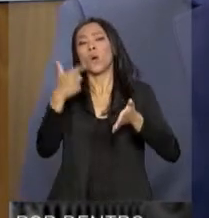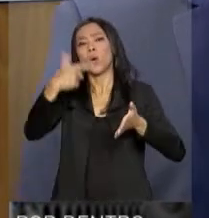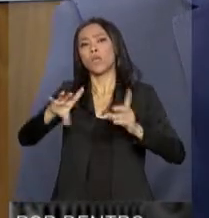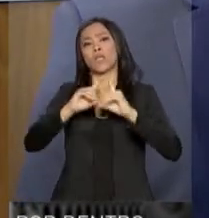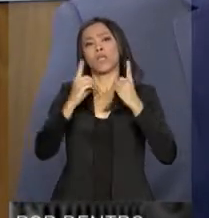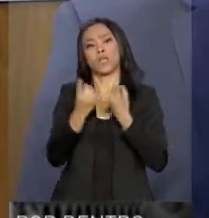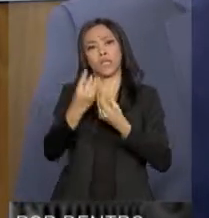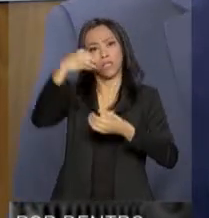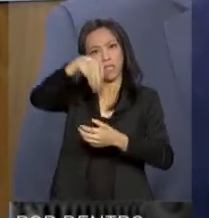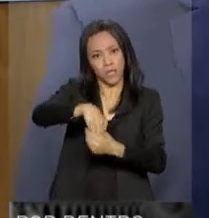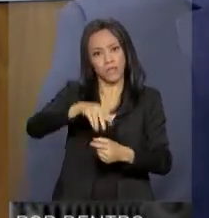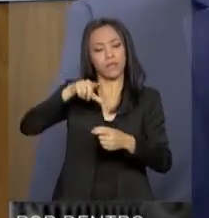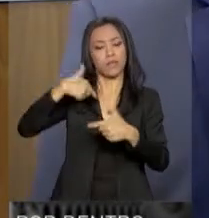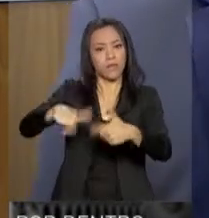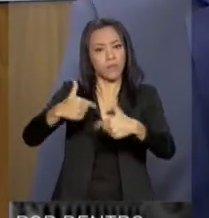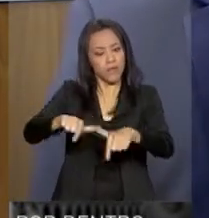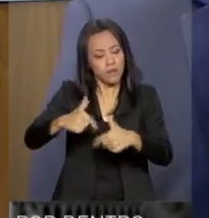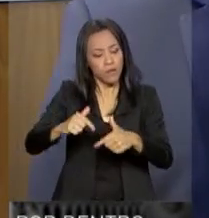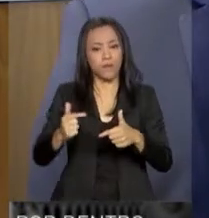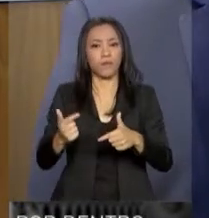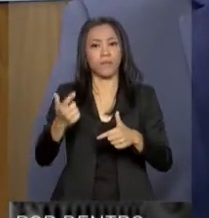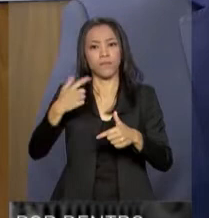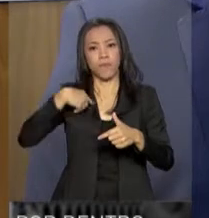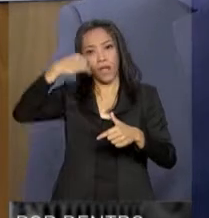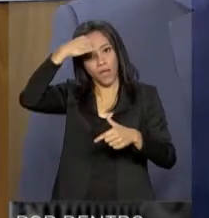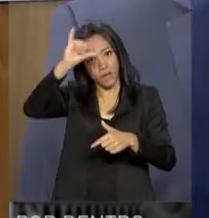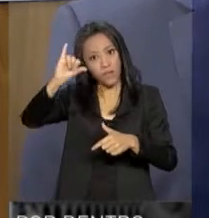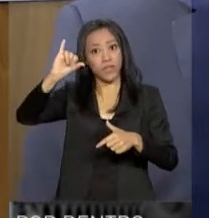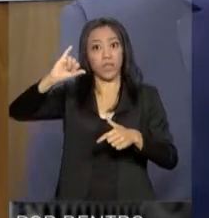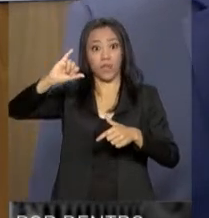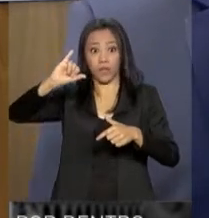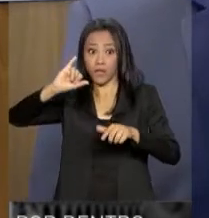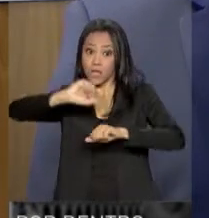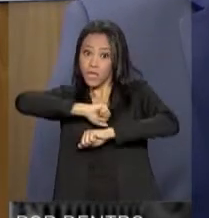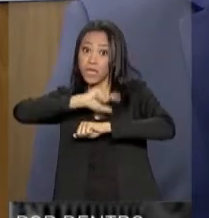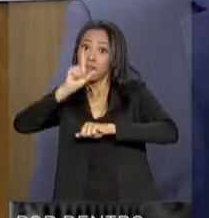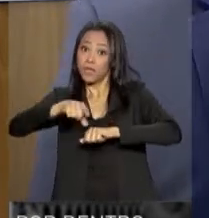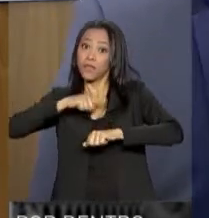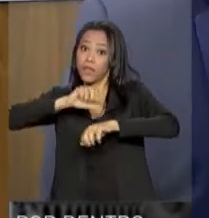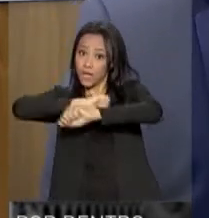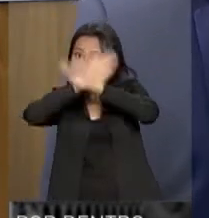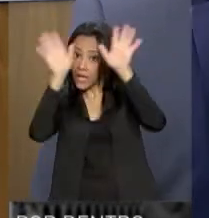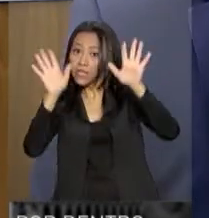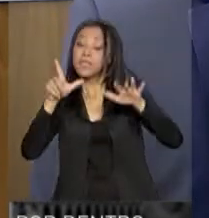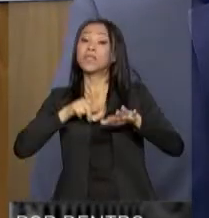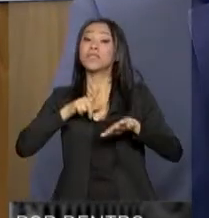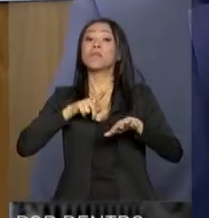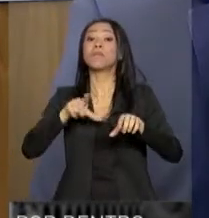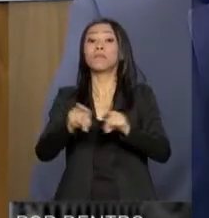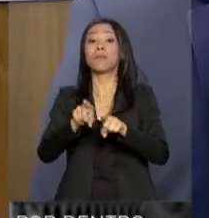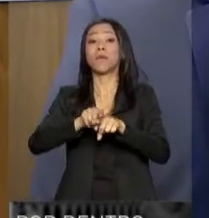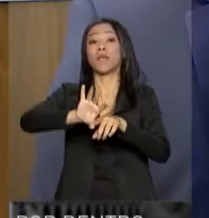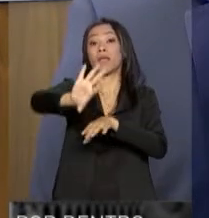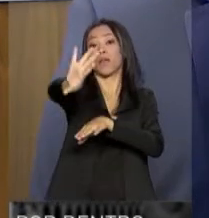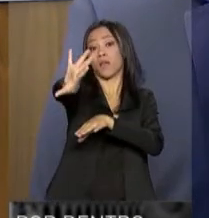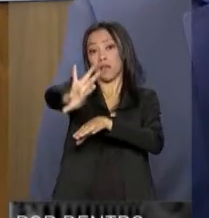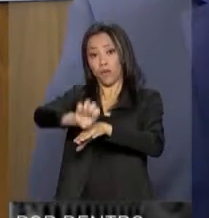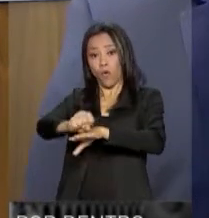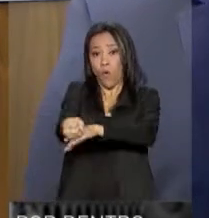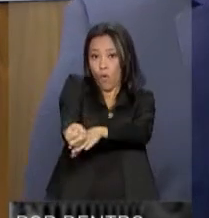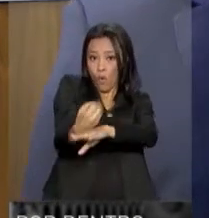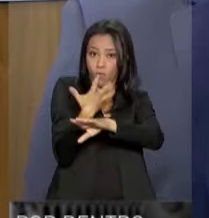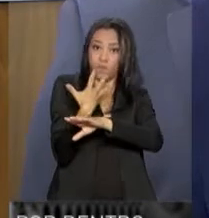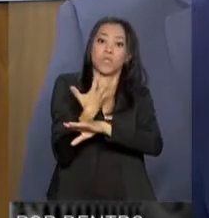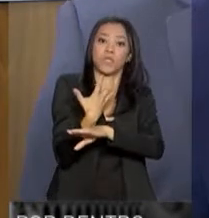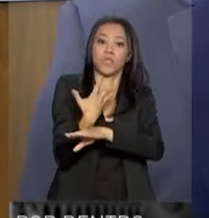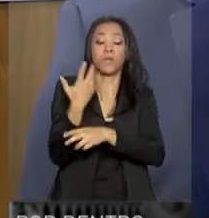que a área de prevenção e transparência e também a área de ouvidoria e também temos uma área específica